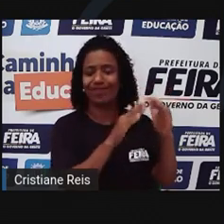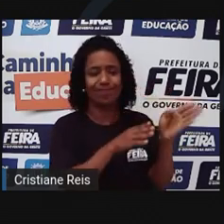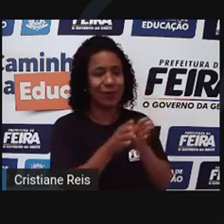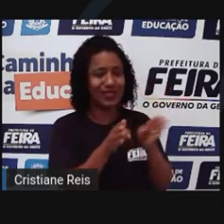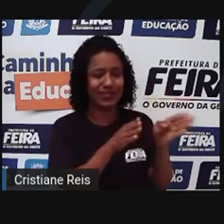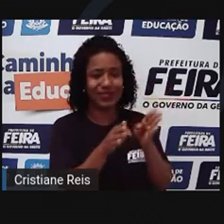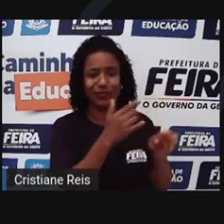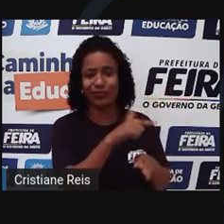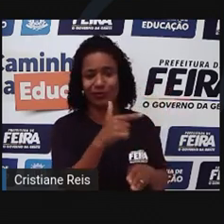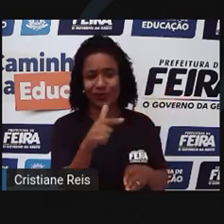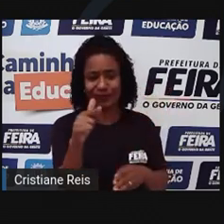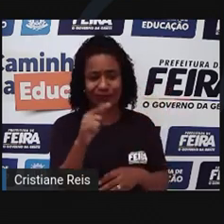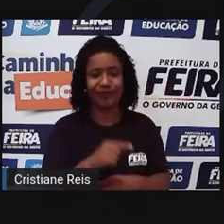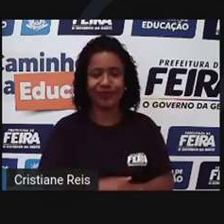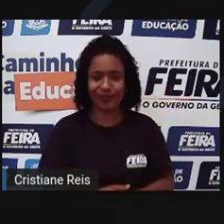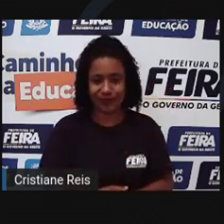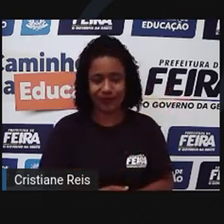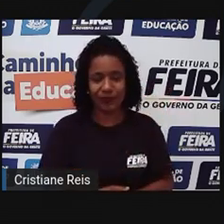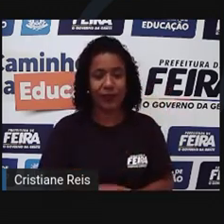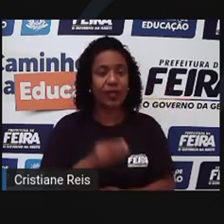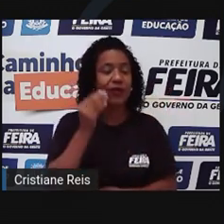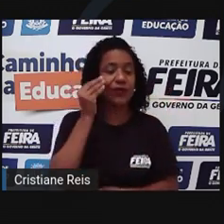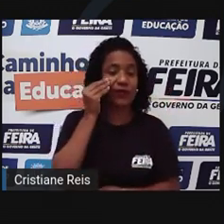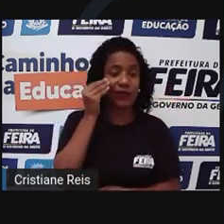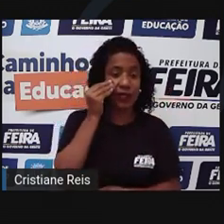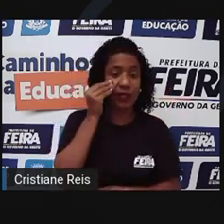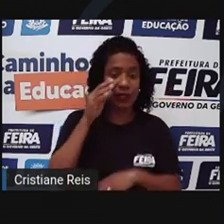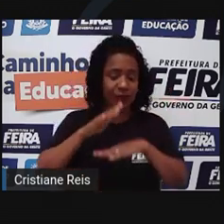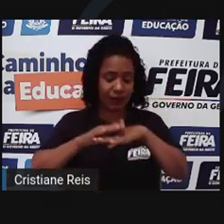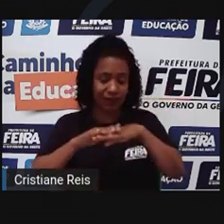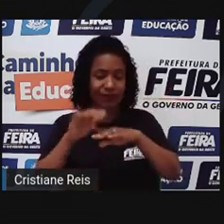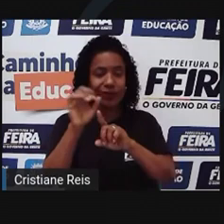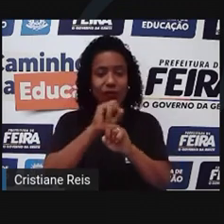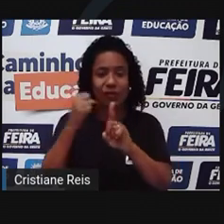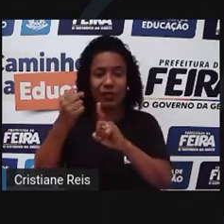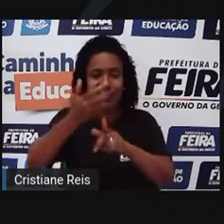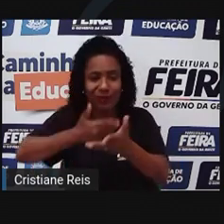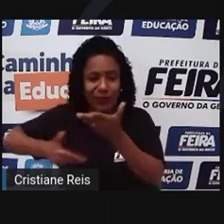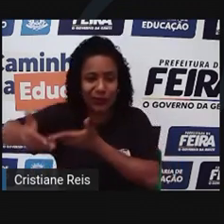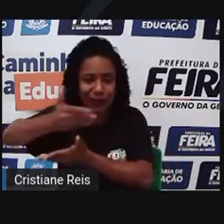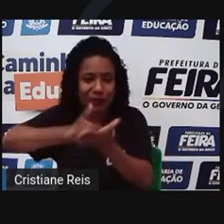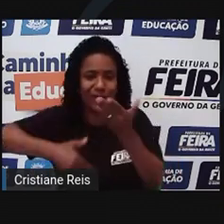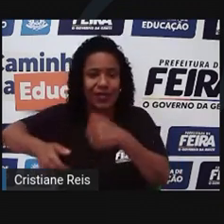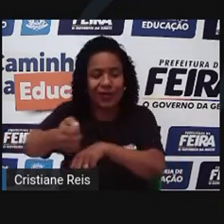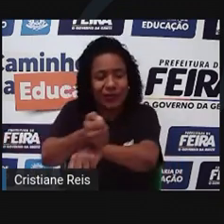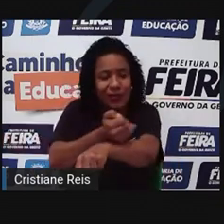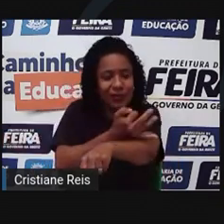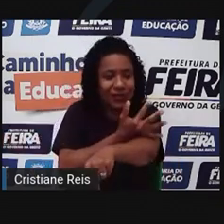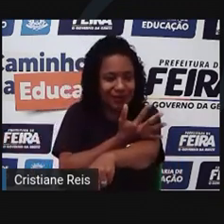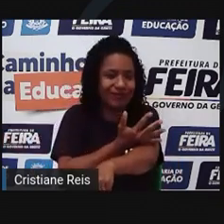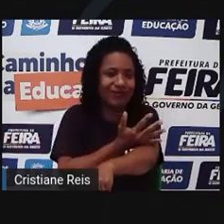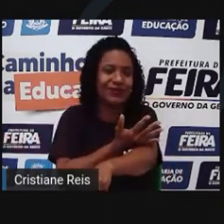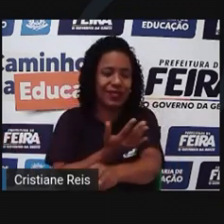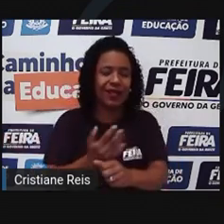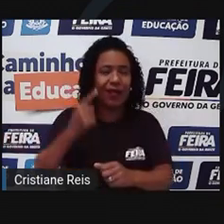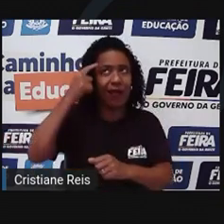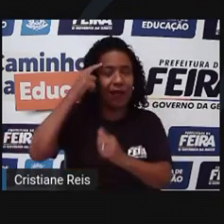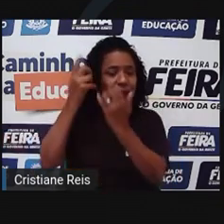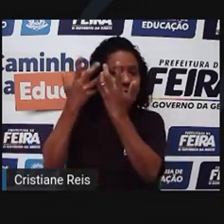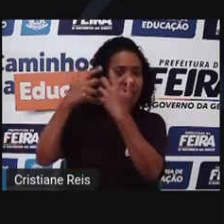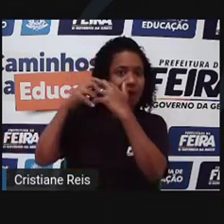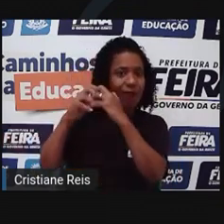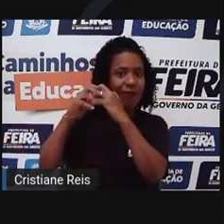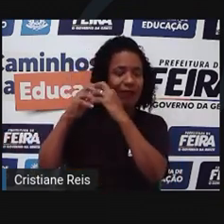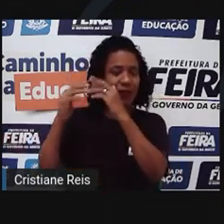na interação social, no desenvolvimento das competências socioemocionais. Aí, quando a criança chega na escola, ela vai ter um aprendizado melhor, que